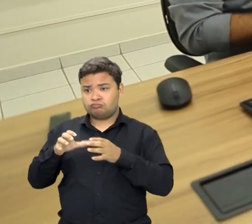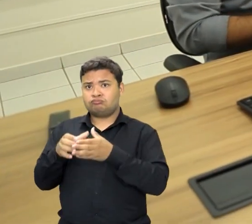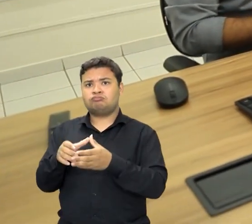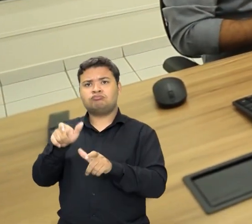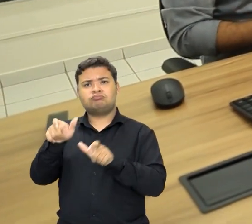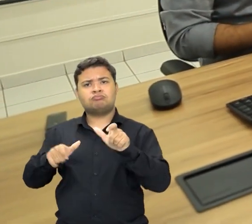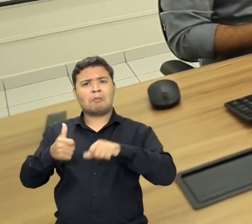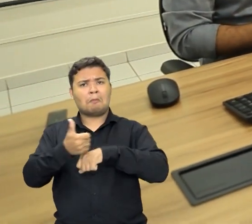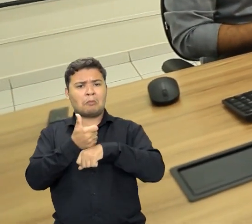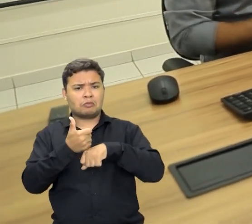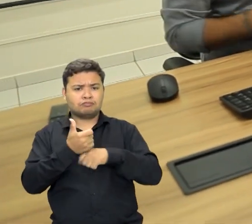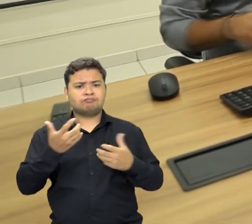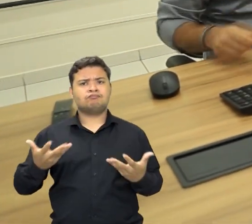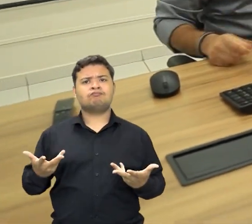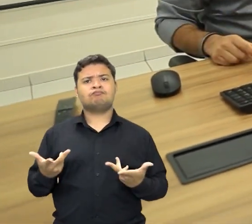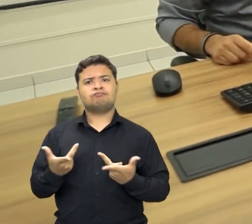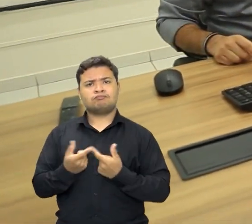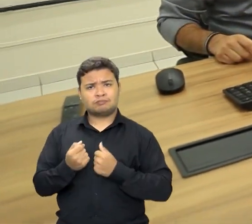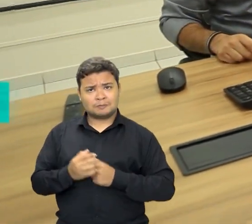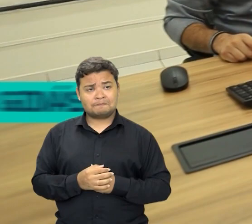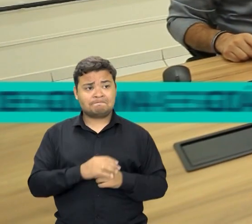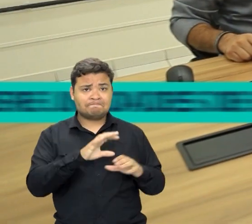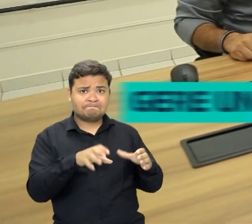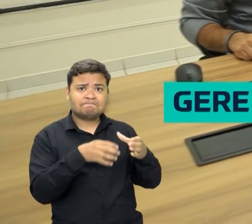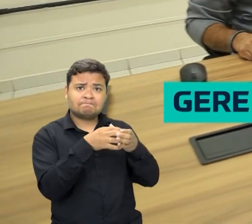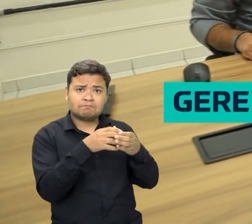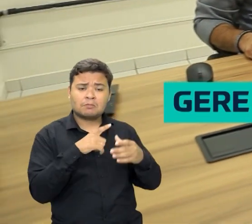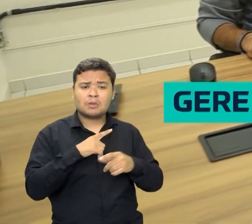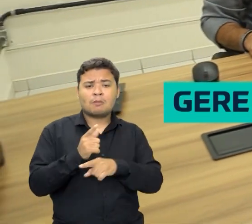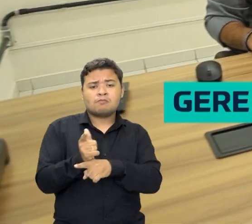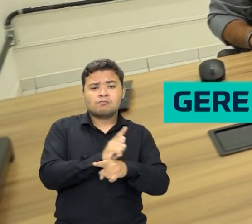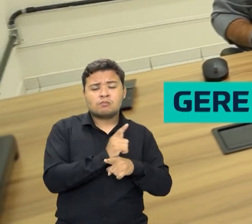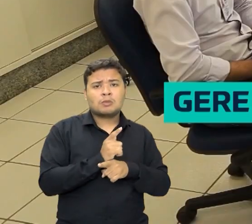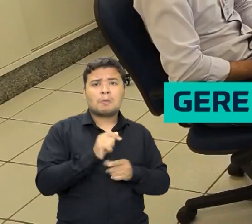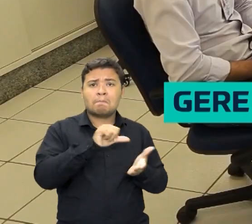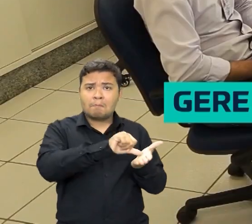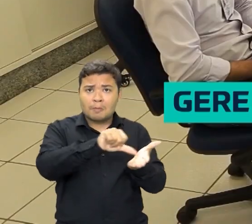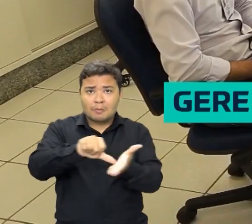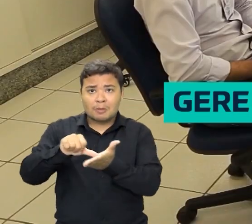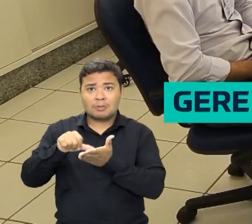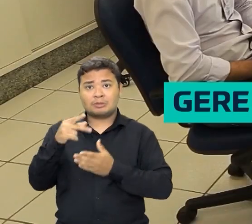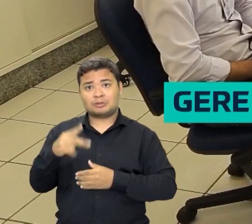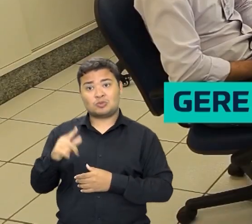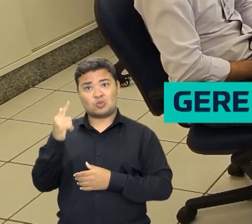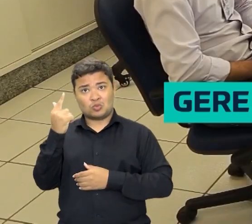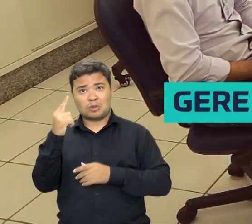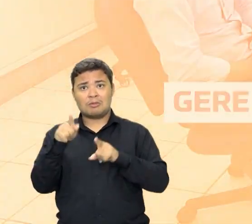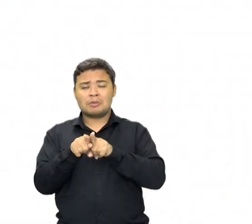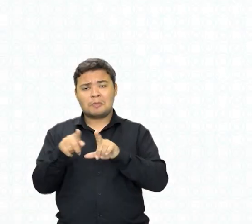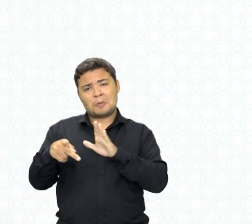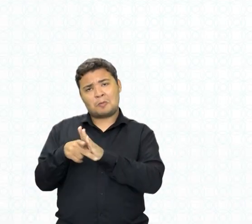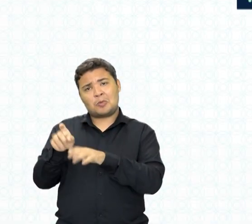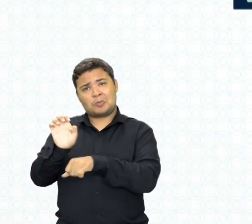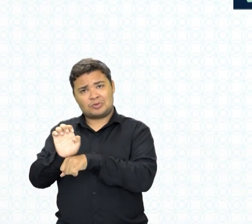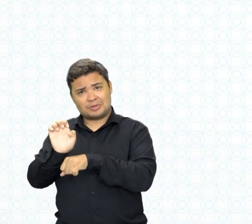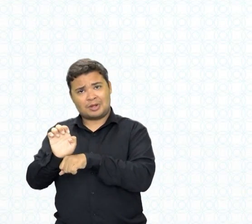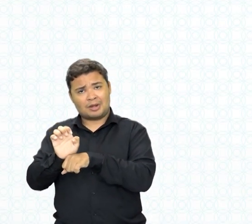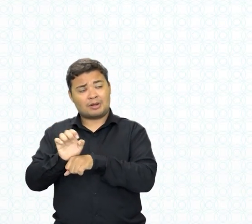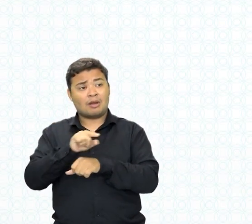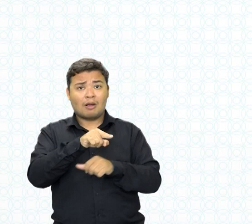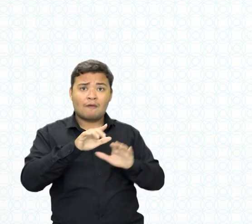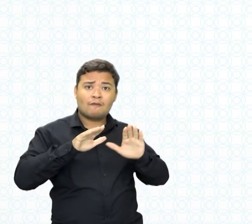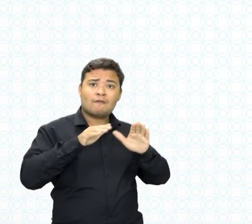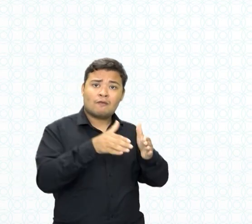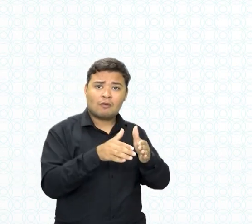de excelência que garantiu a manutenção e prestação de serviços no Hospital das Clínicas em momentos importantes